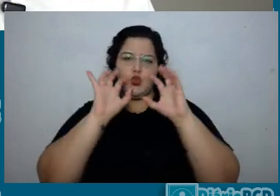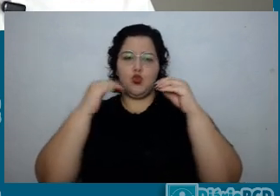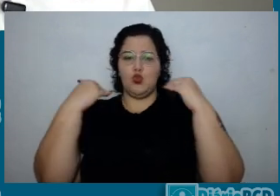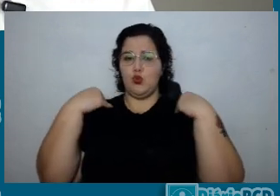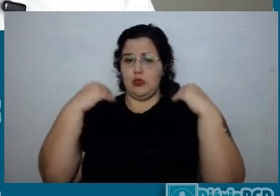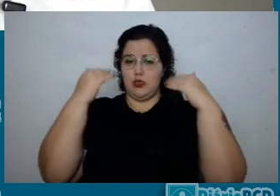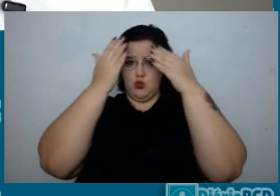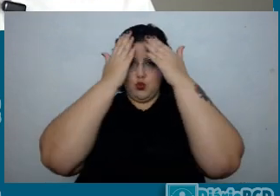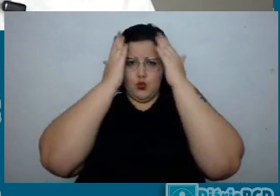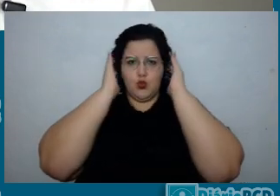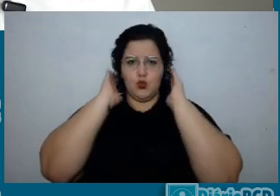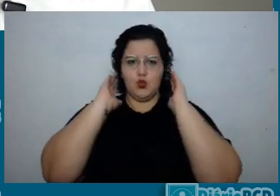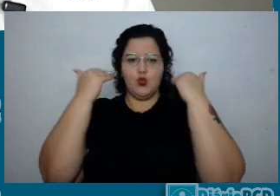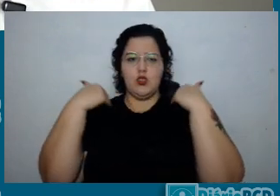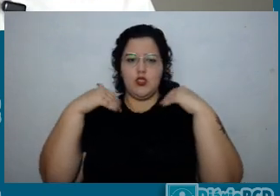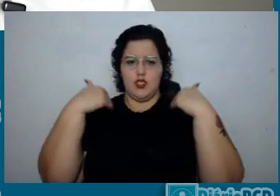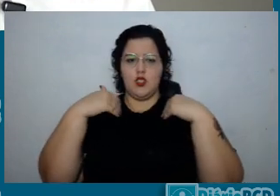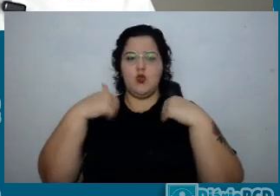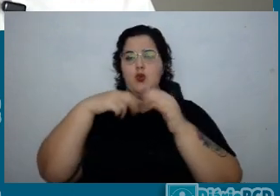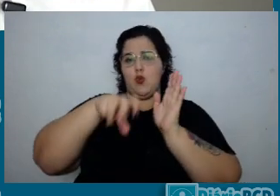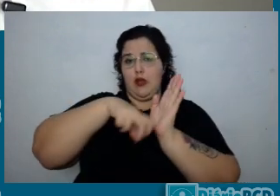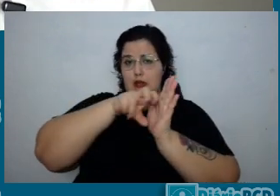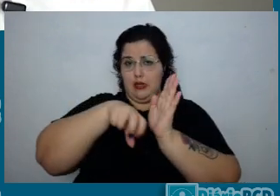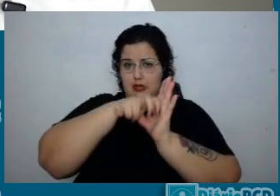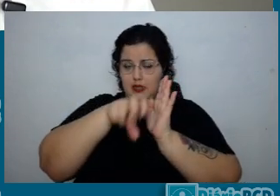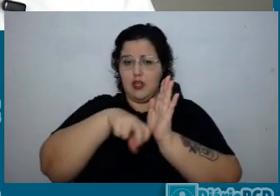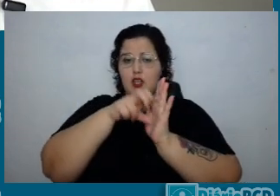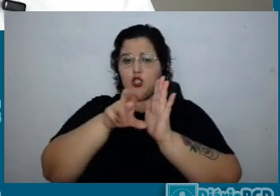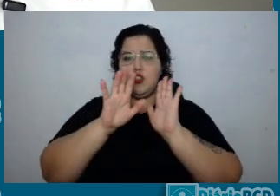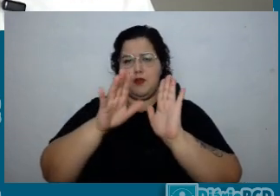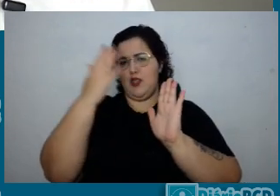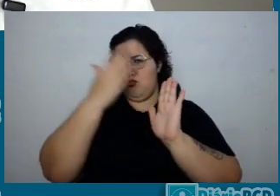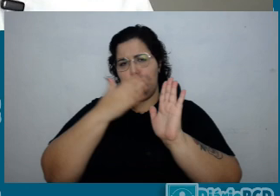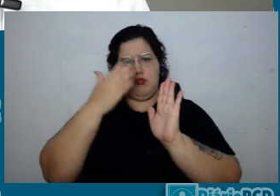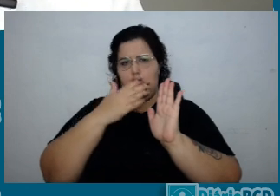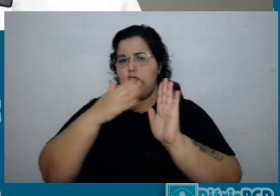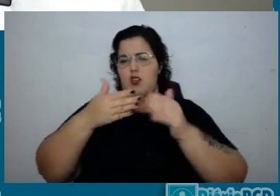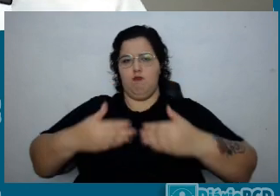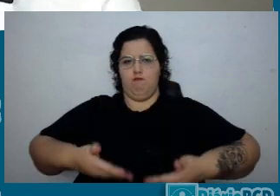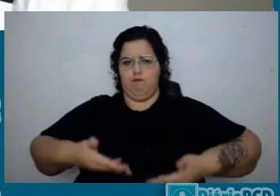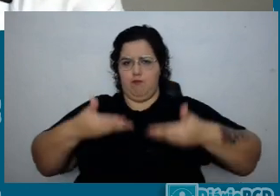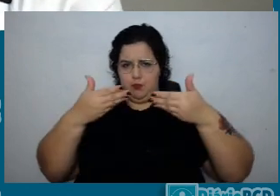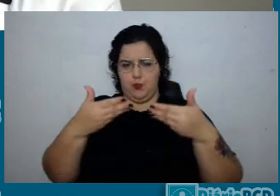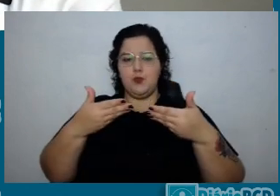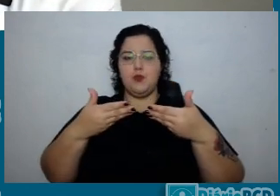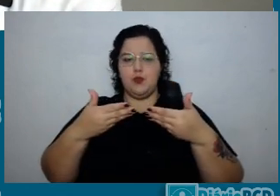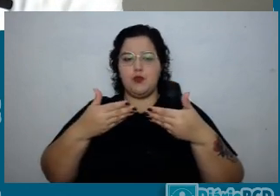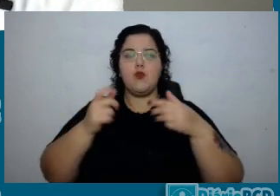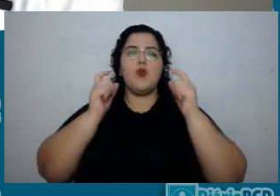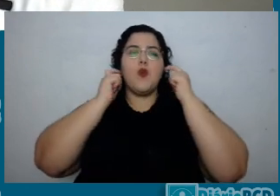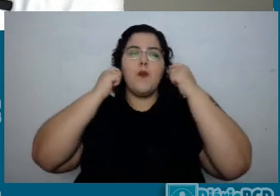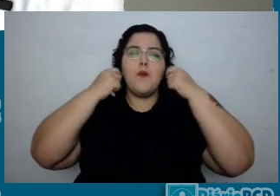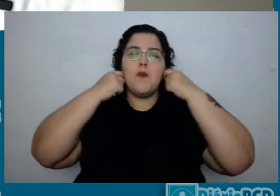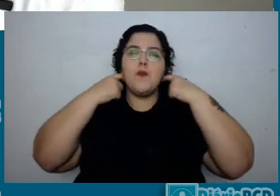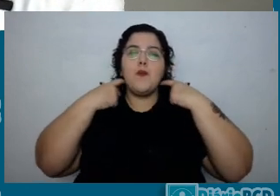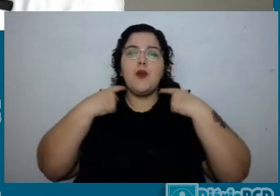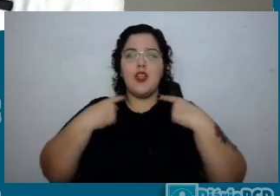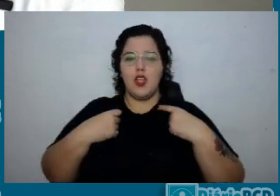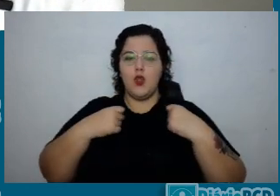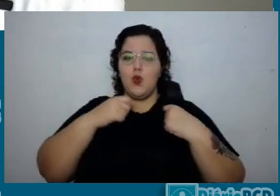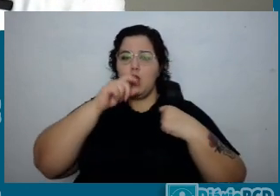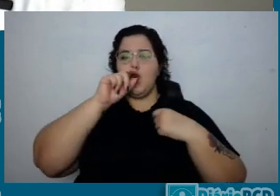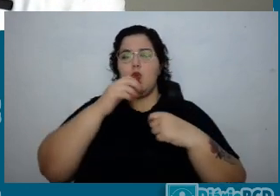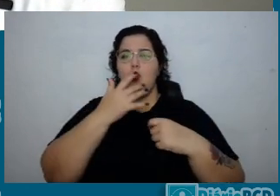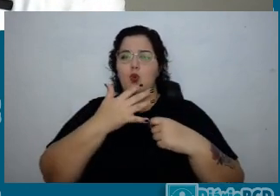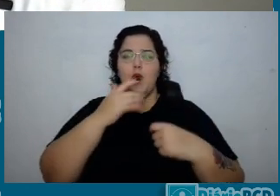liso. Eu sou cadeirante, mas a cadeira não aparece. Estou com um brinco grande em